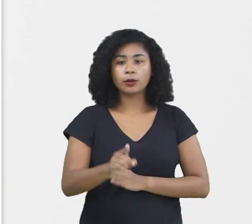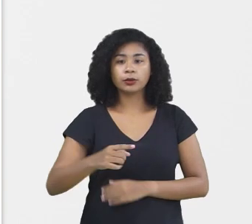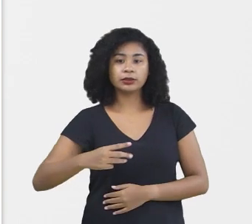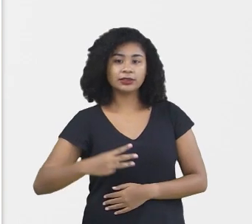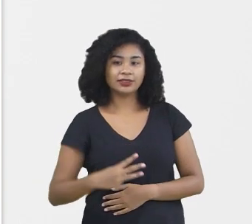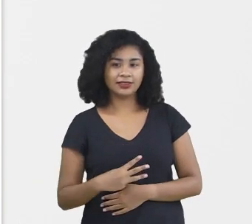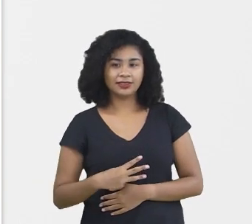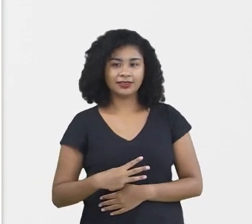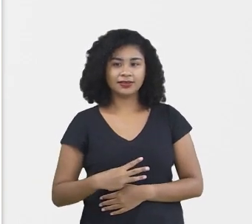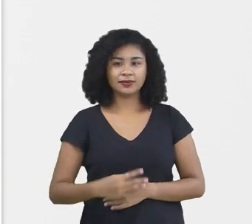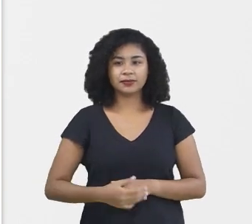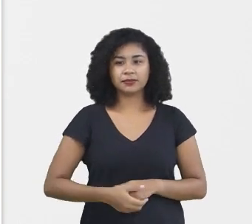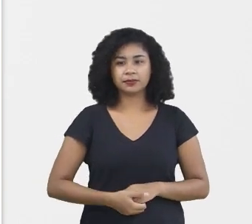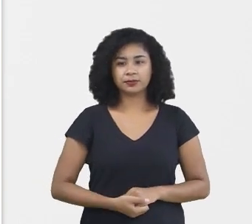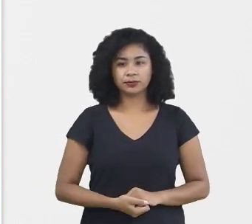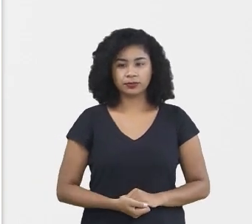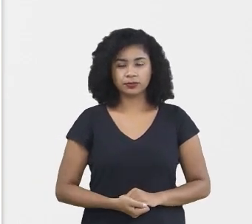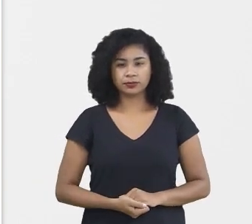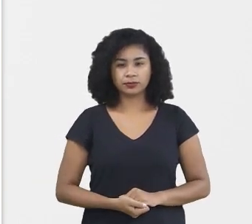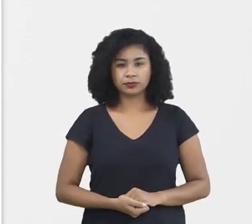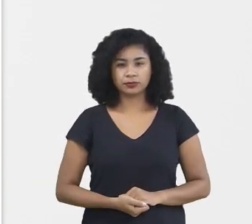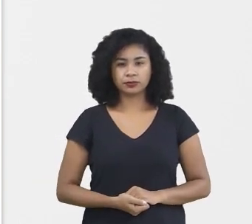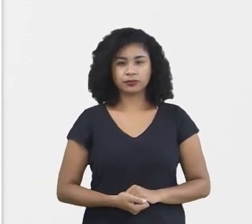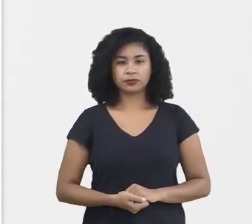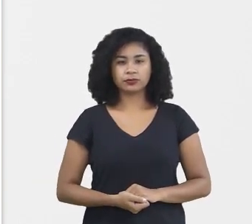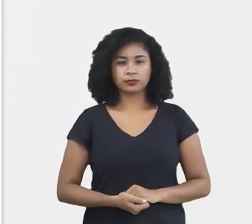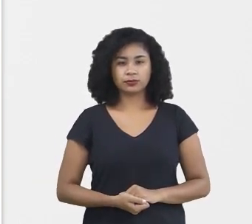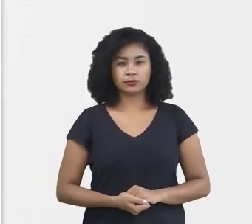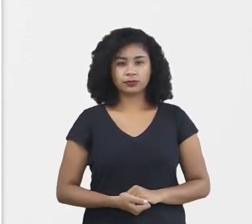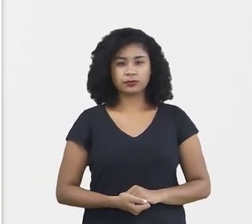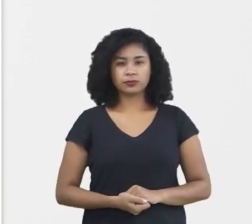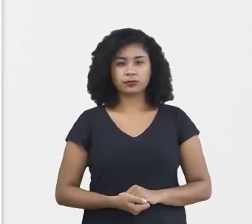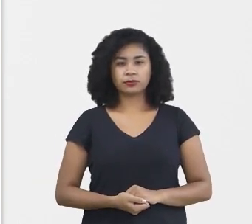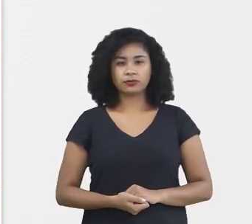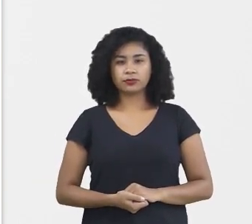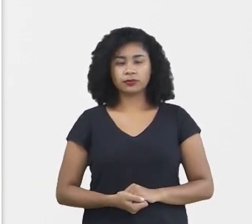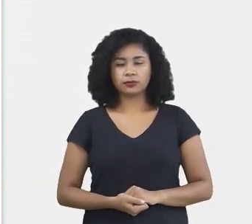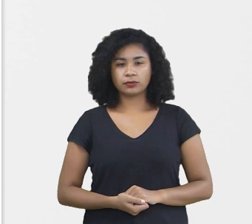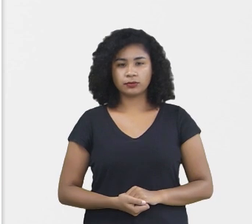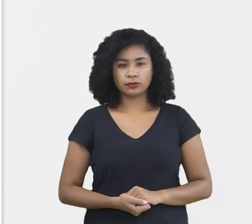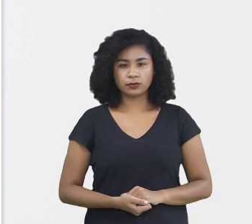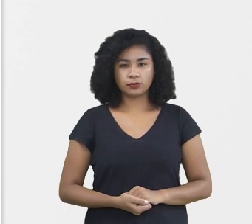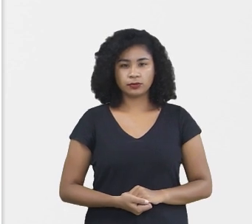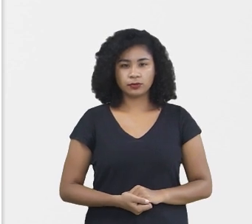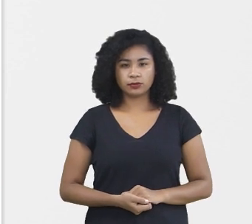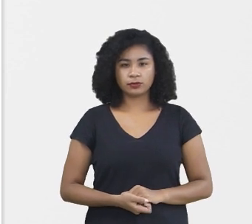lá. A terceira questão, procurando firme,